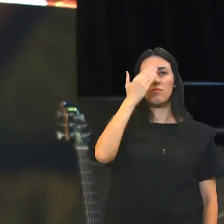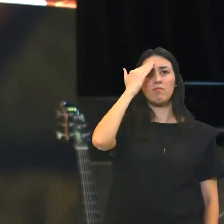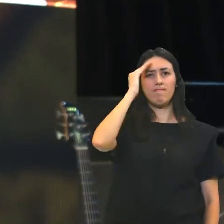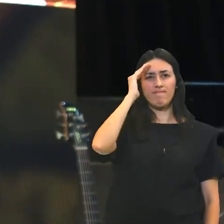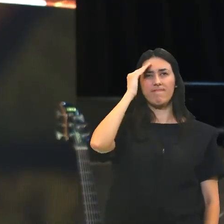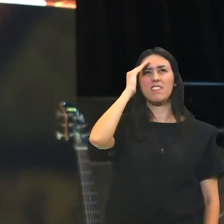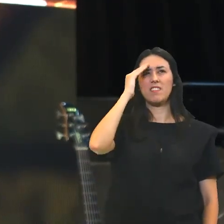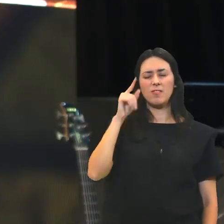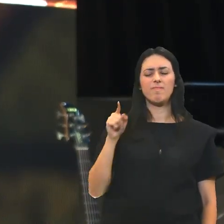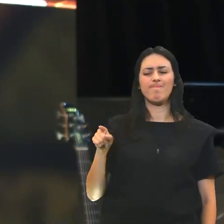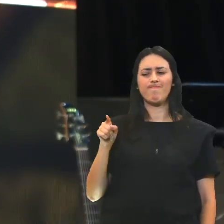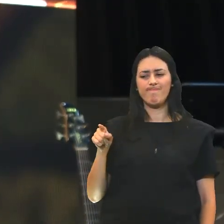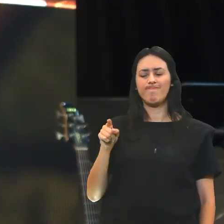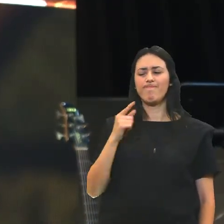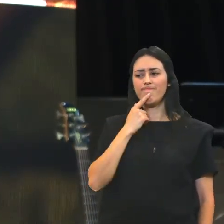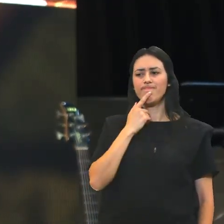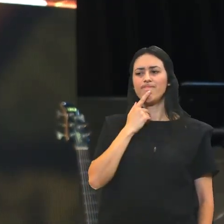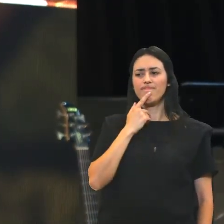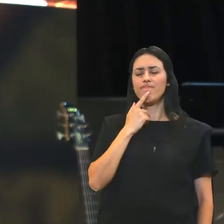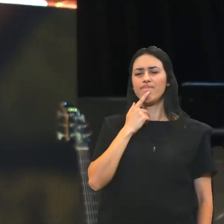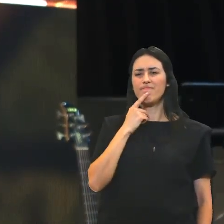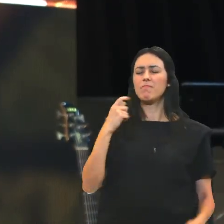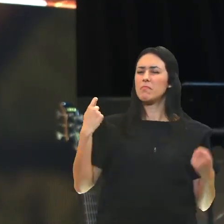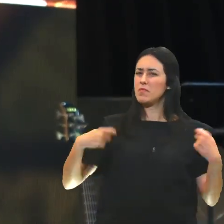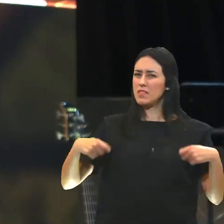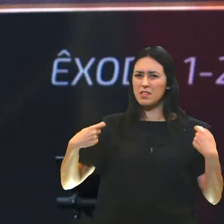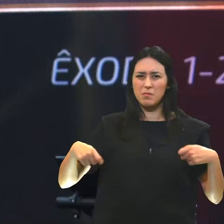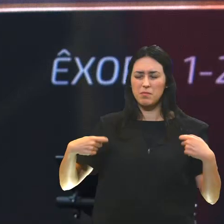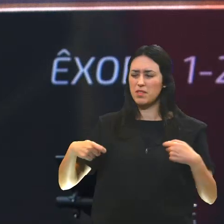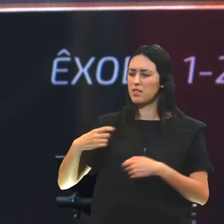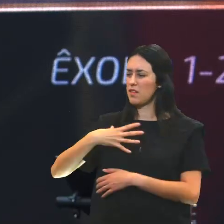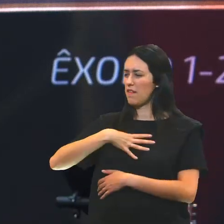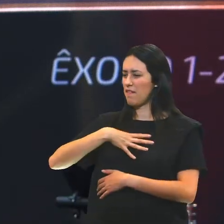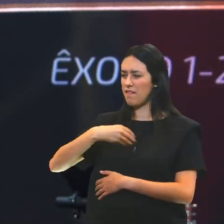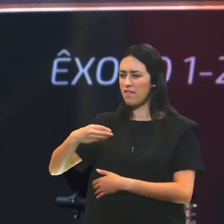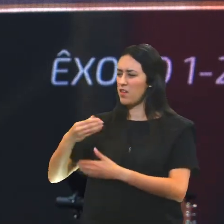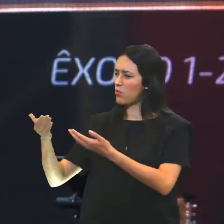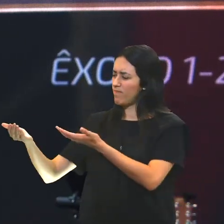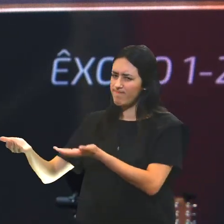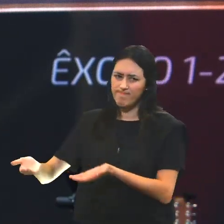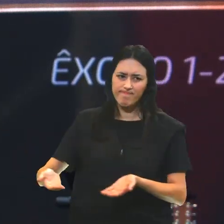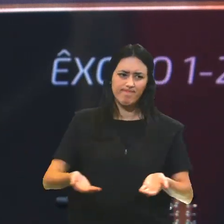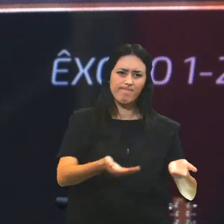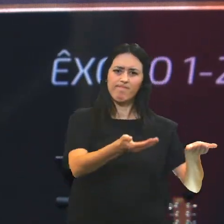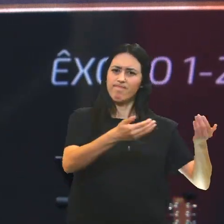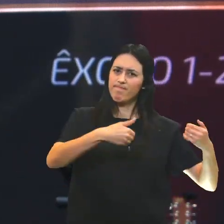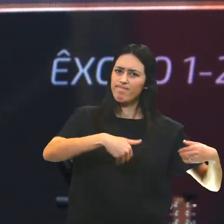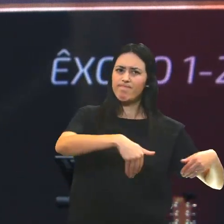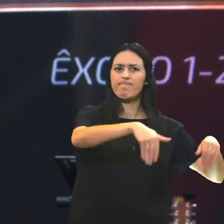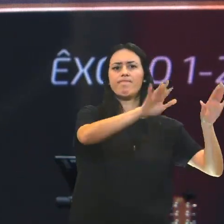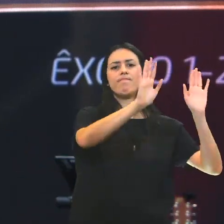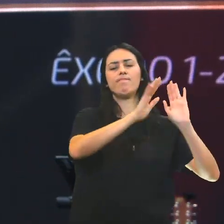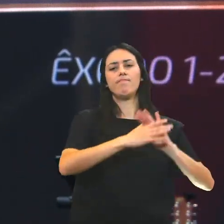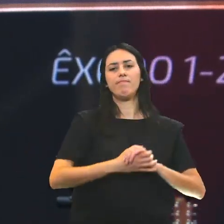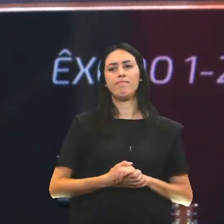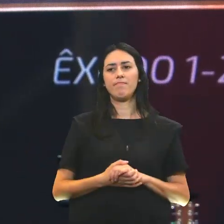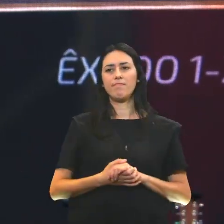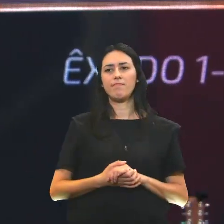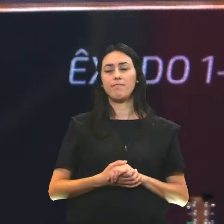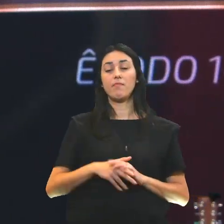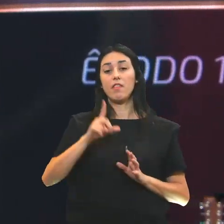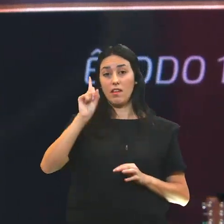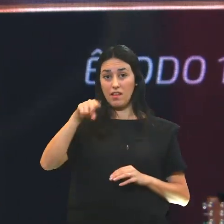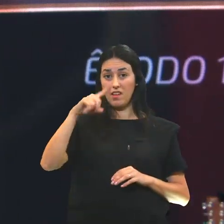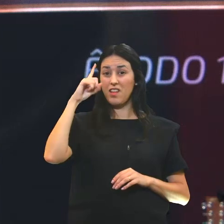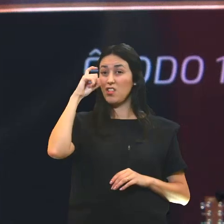vida hoje. É preciso lançar os nossos filhos nas águas. É